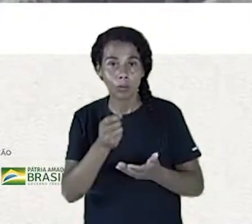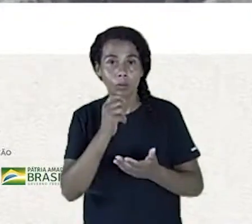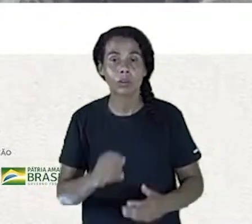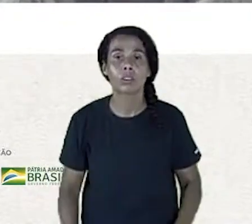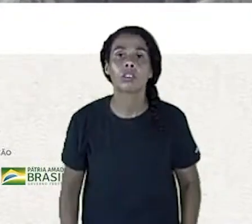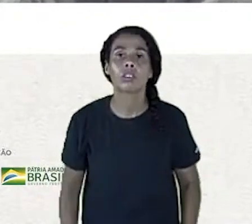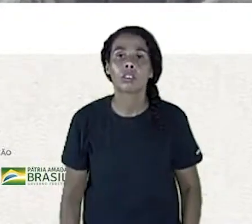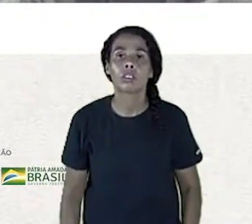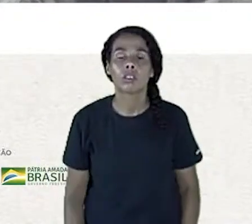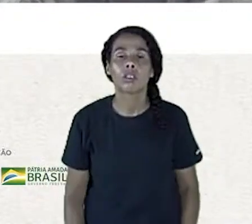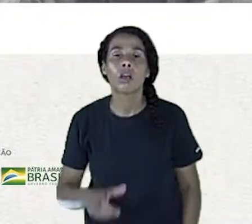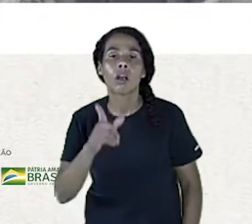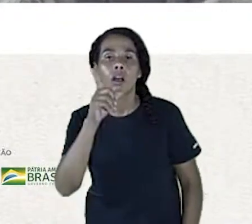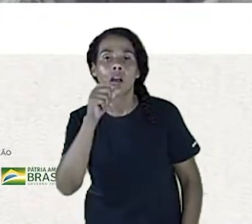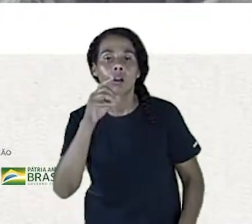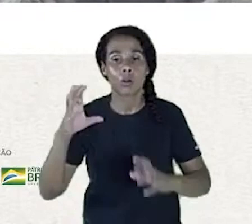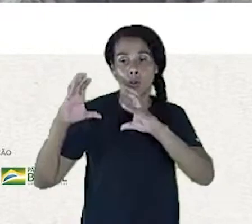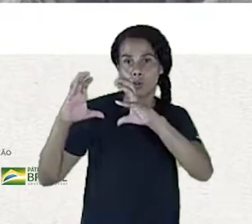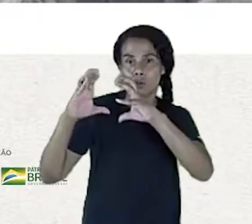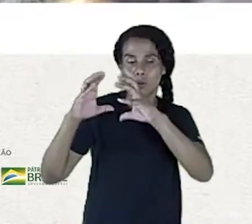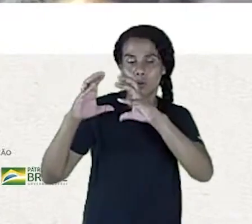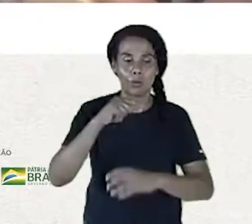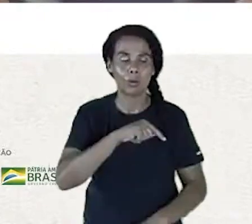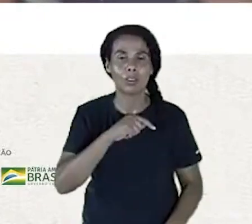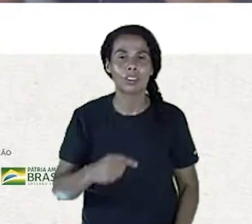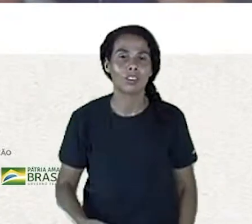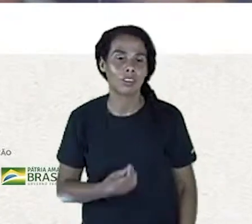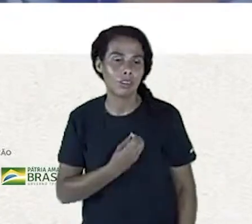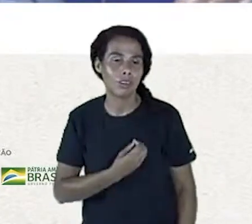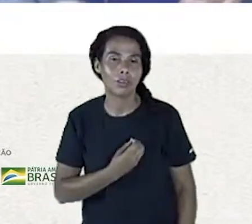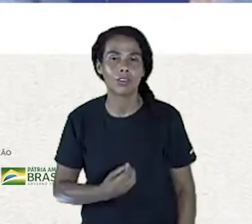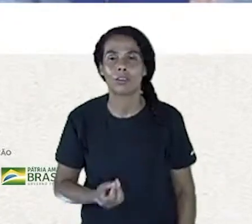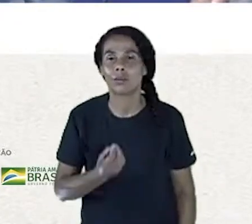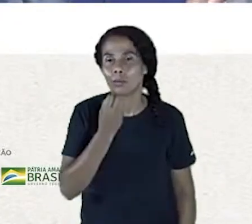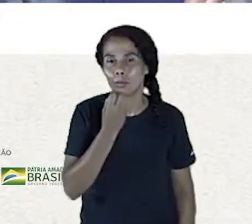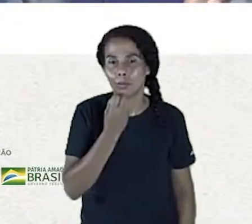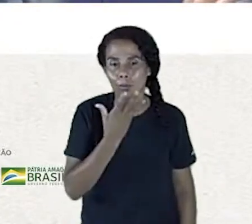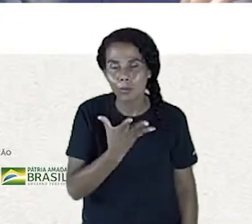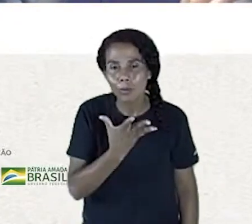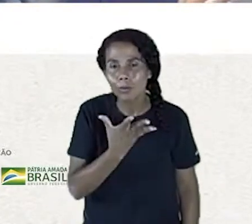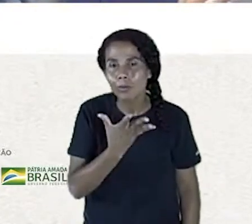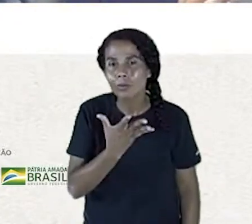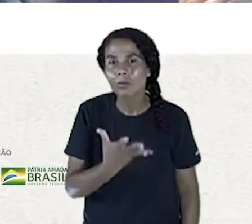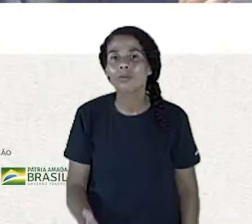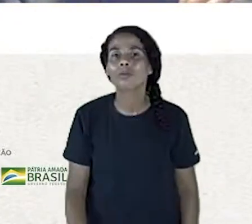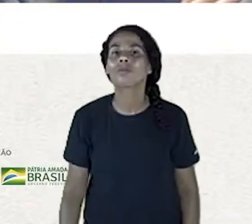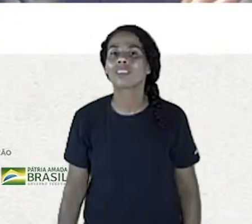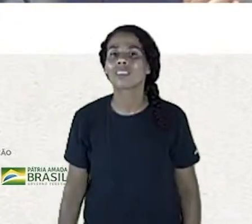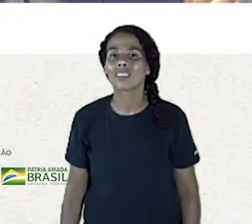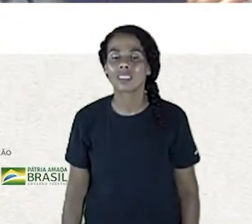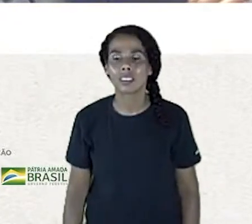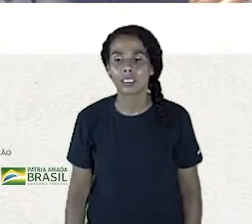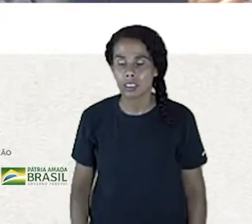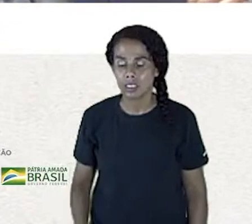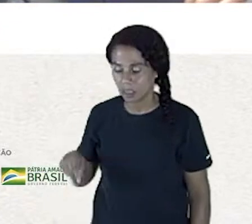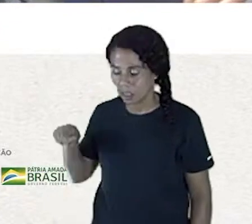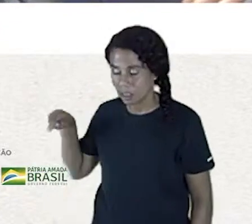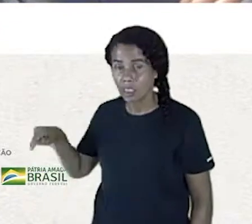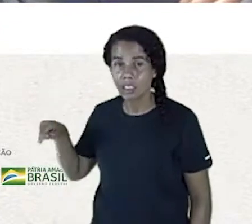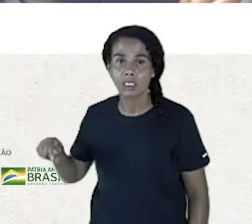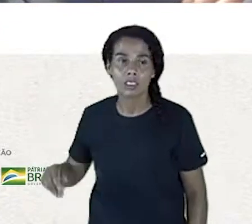que estava tudo bem. E aí eu botei essas duas coisas e fiz essa história.